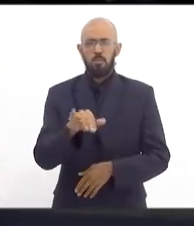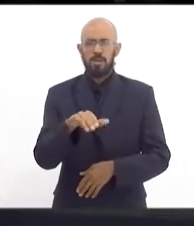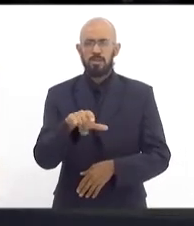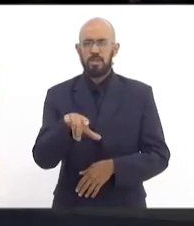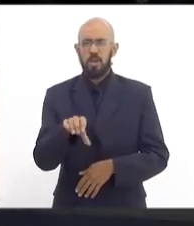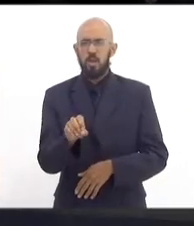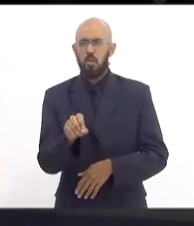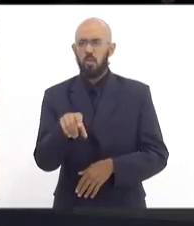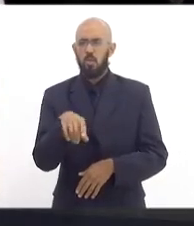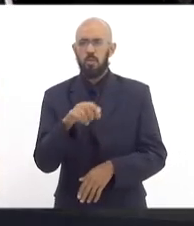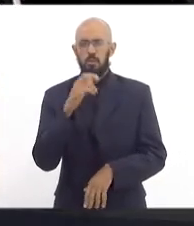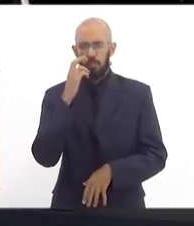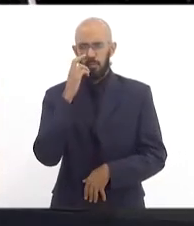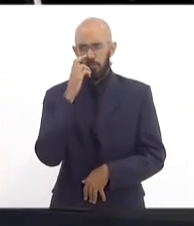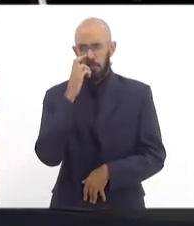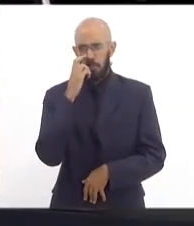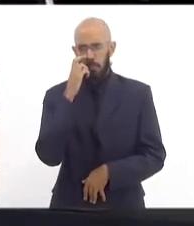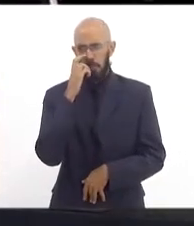Soares